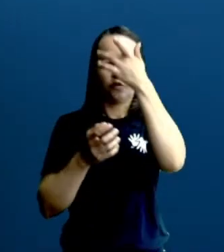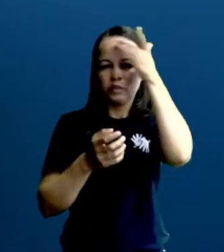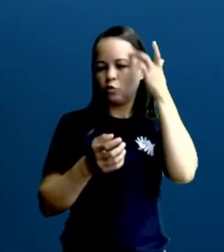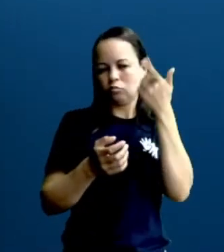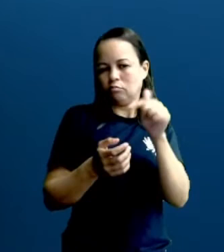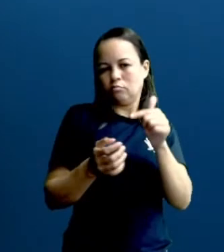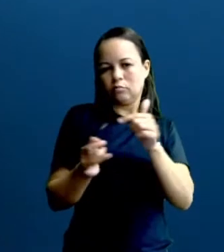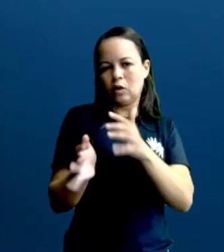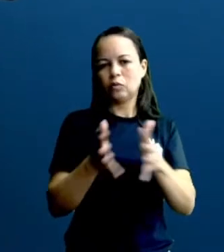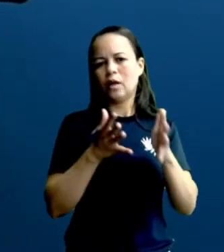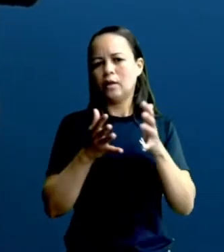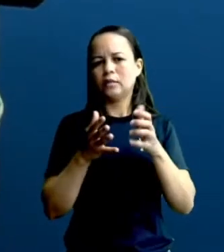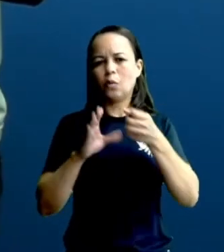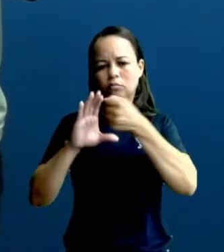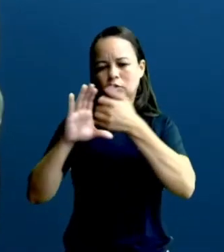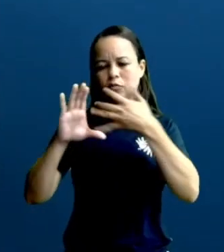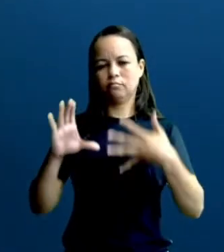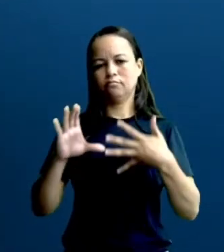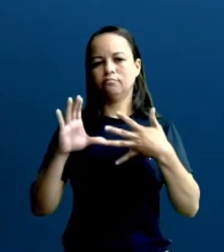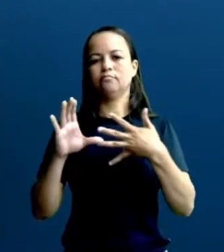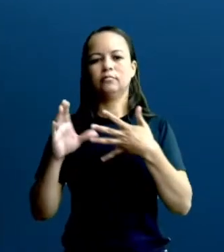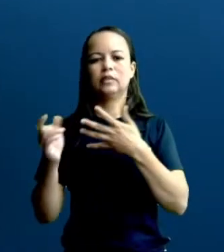são características que são vindas